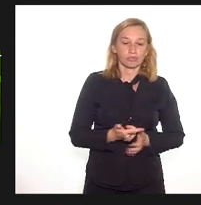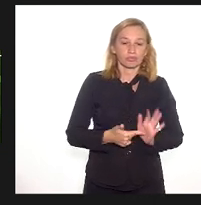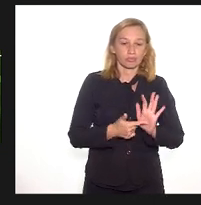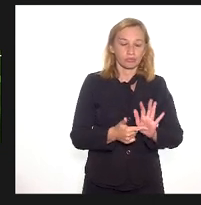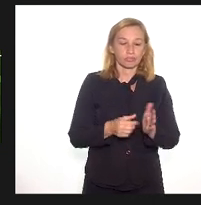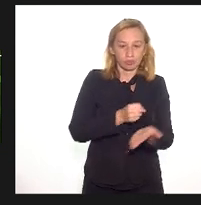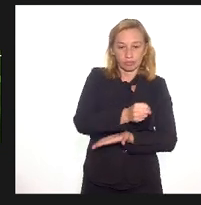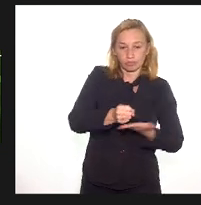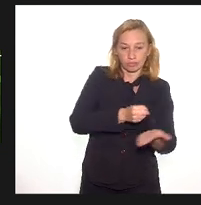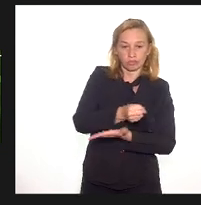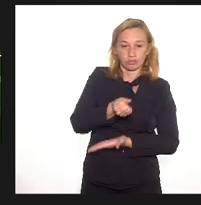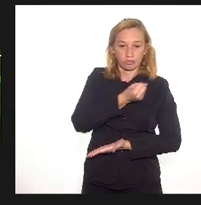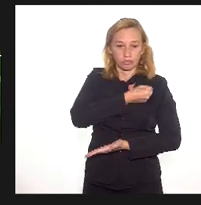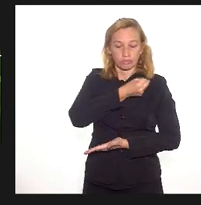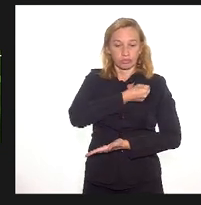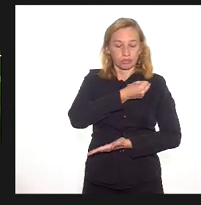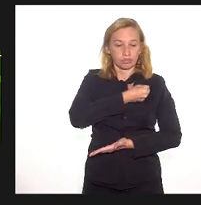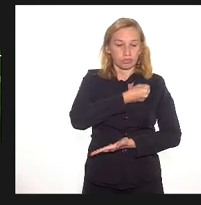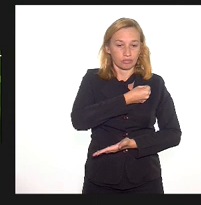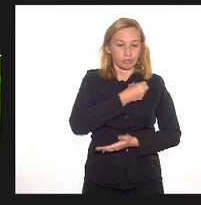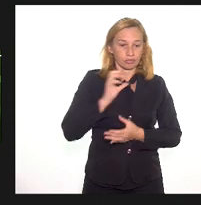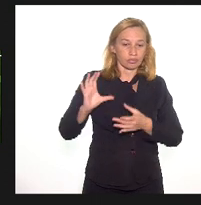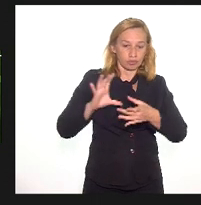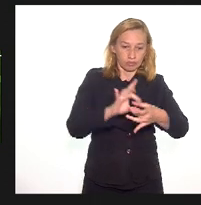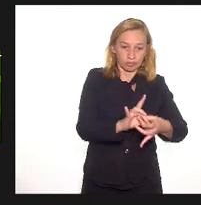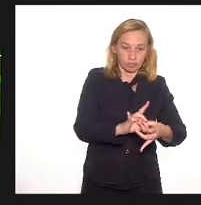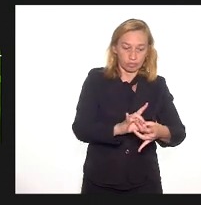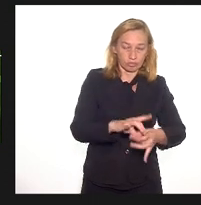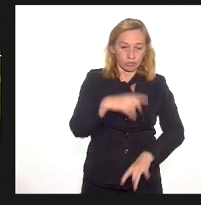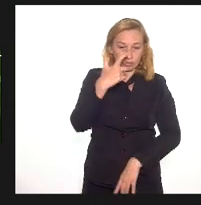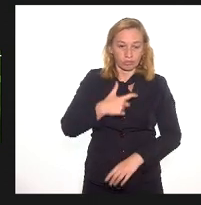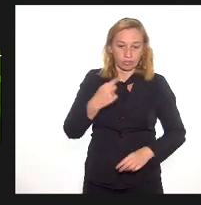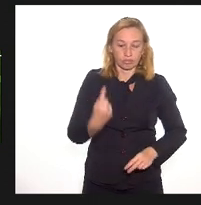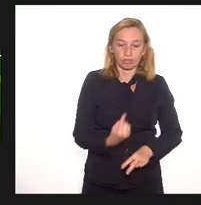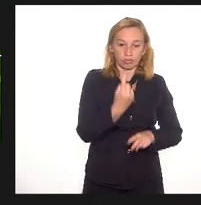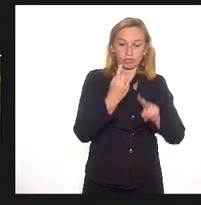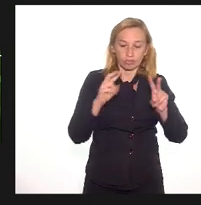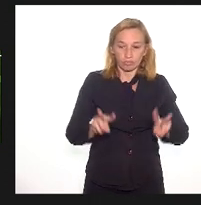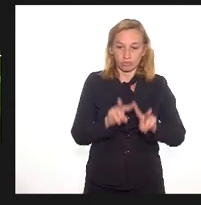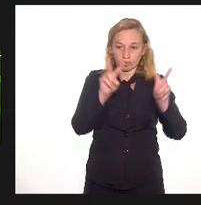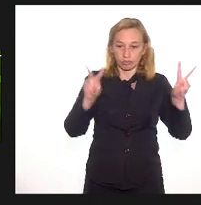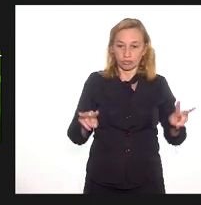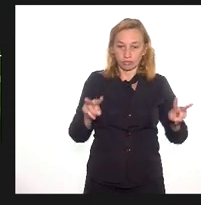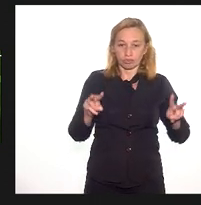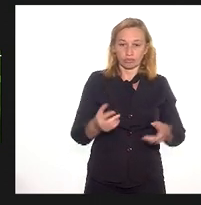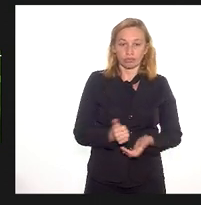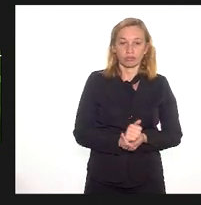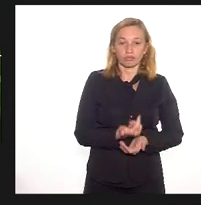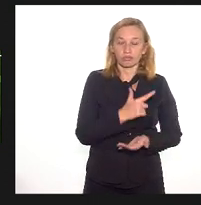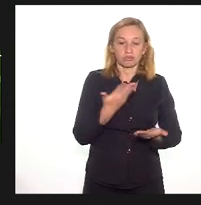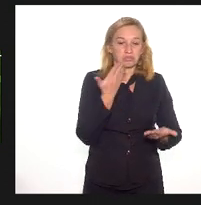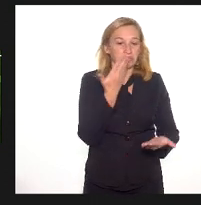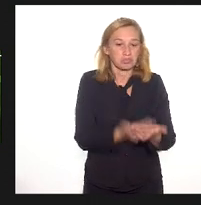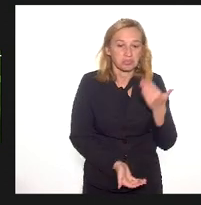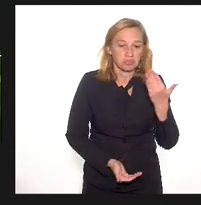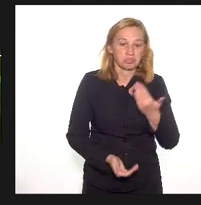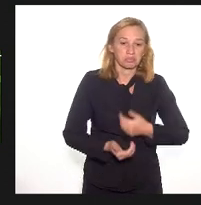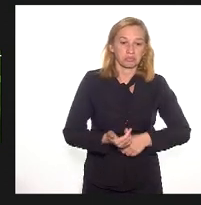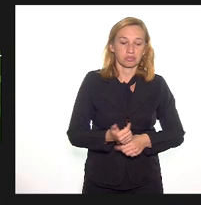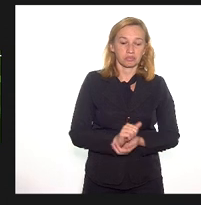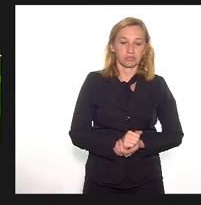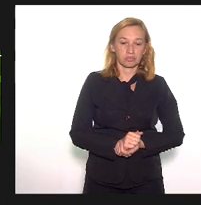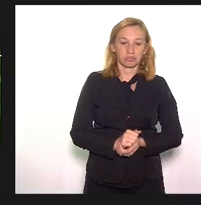uma base de dados completa, íntegra, em uma visão única, sem a perda de performance